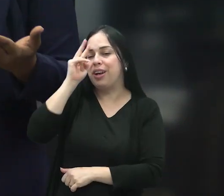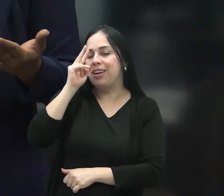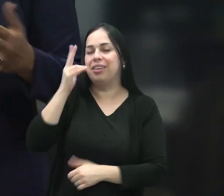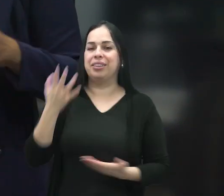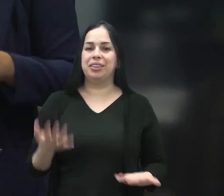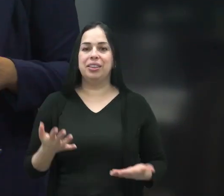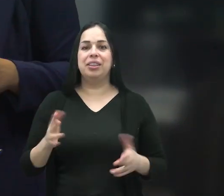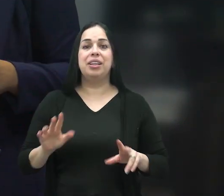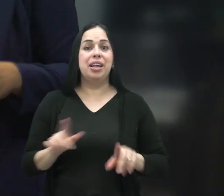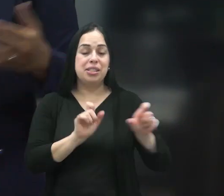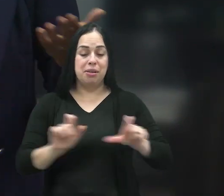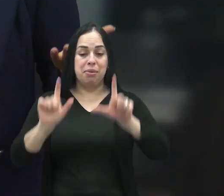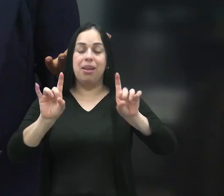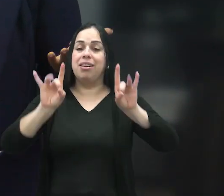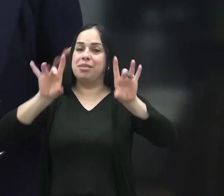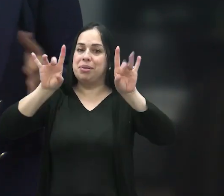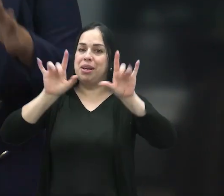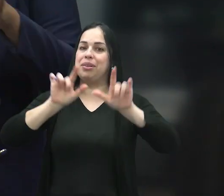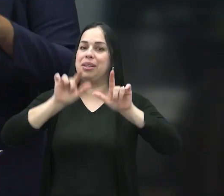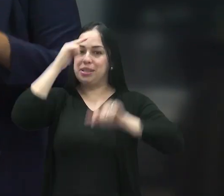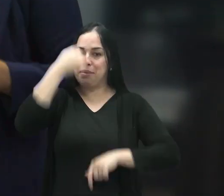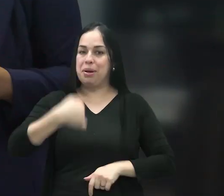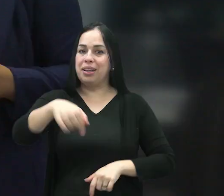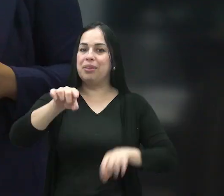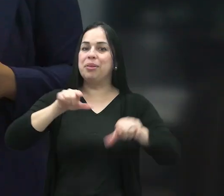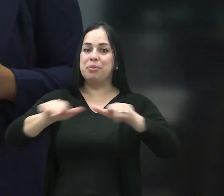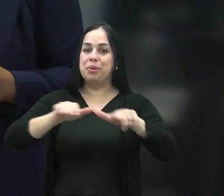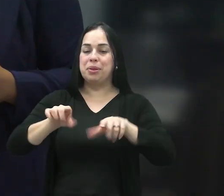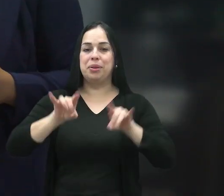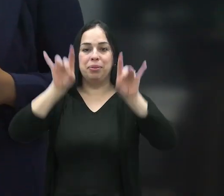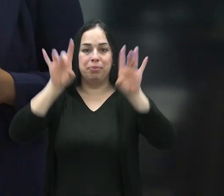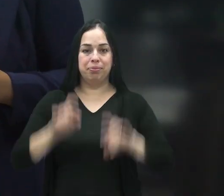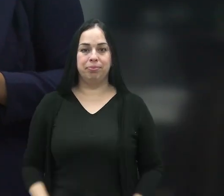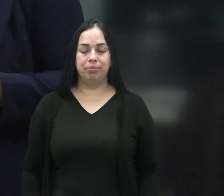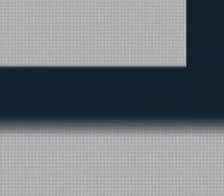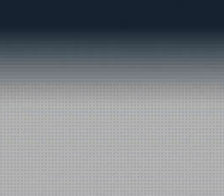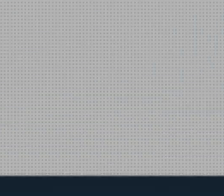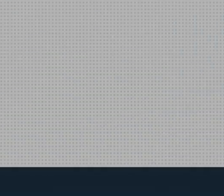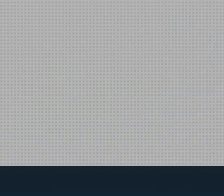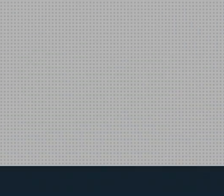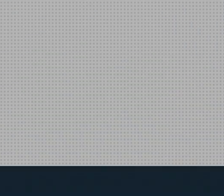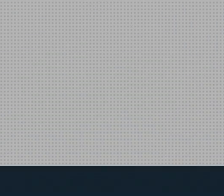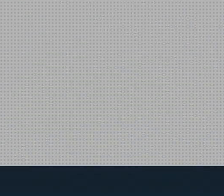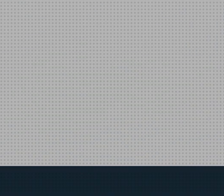histórias inspiradoras para você, nesse especial da Semana do Dia do Trabalho. Não saia daí!